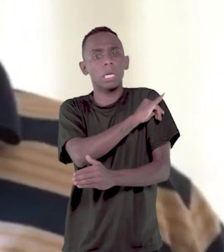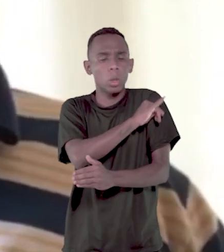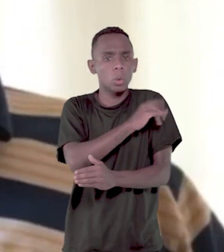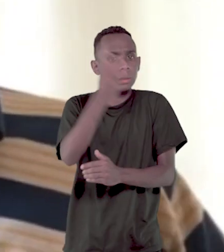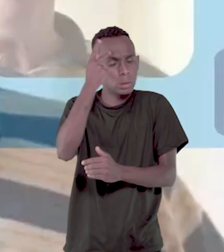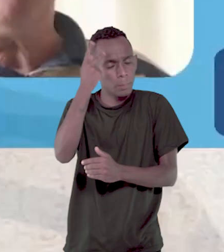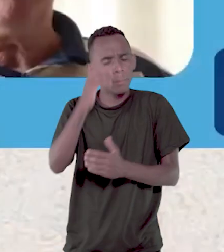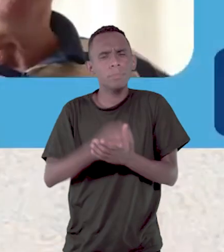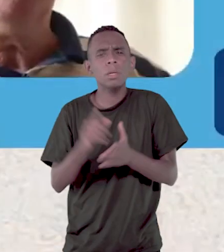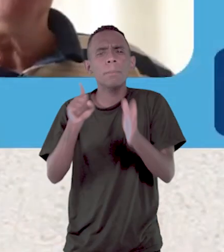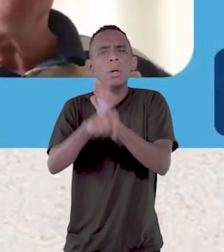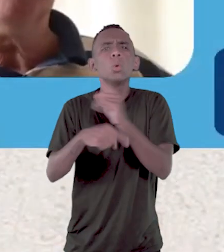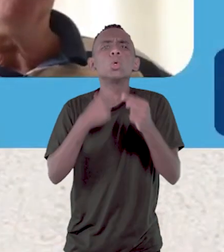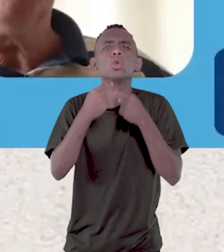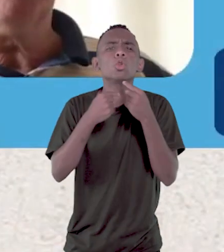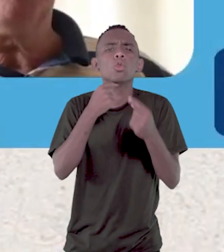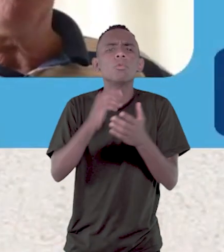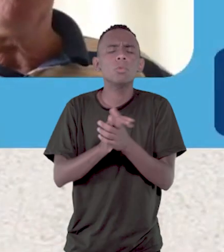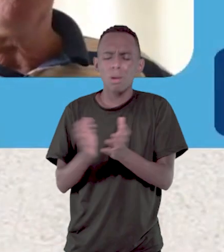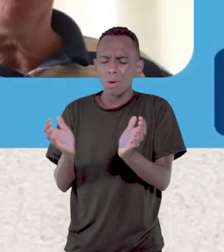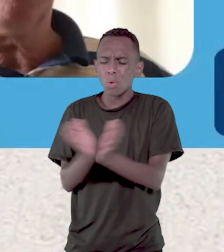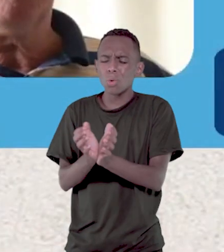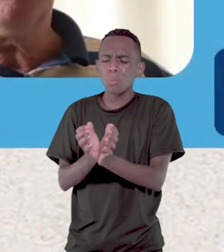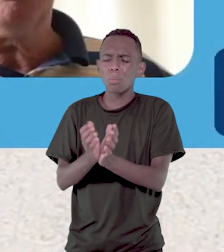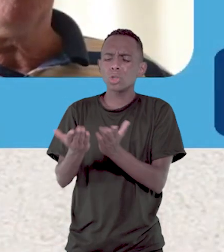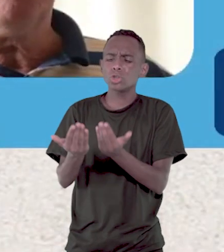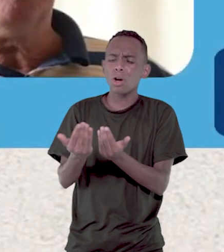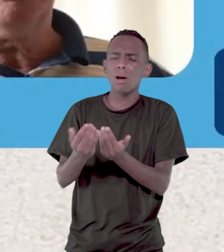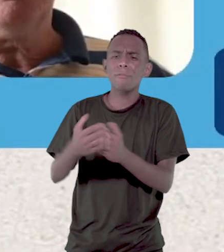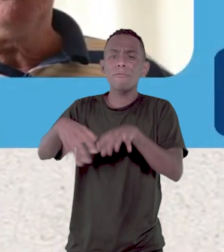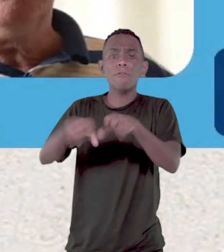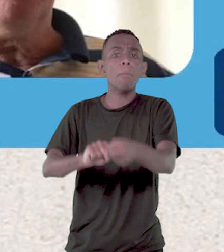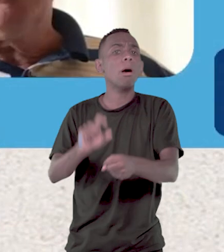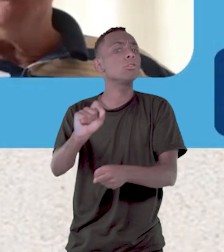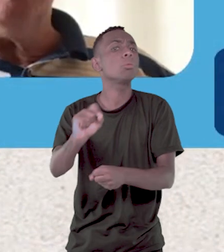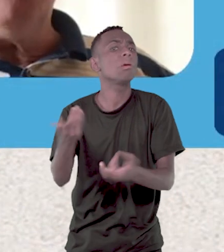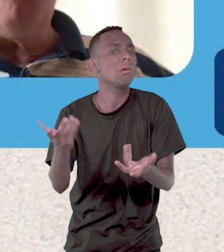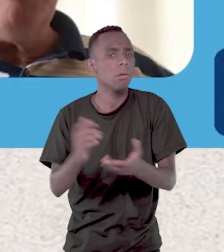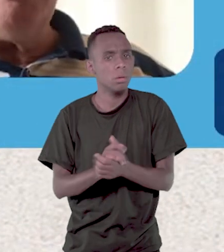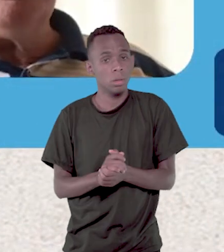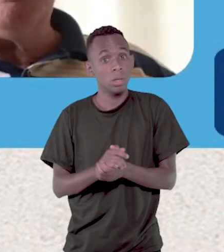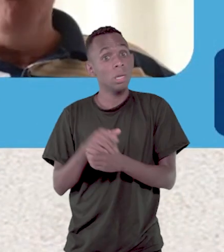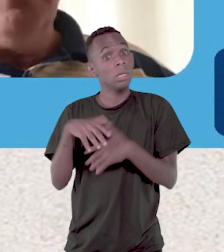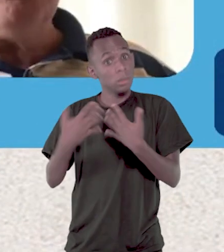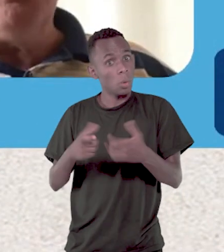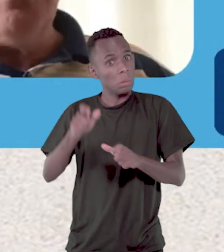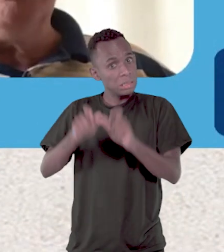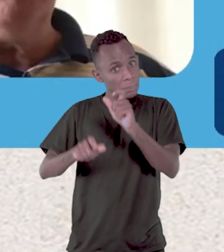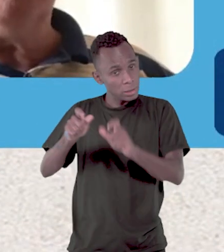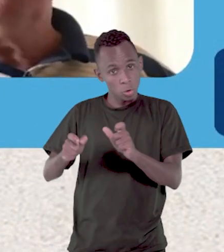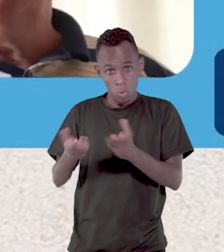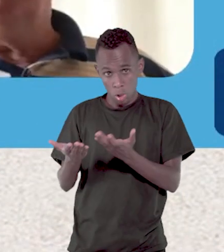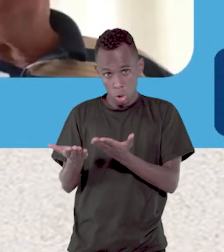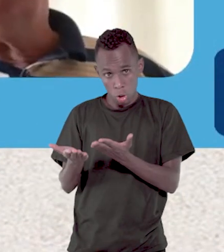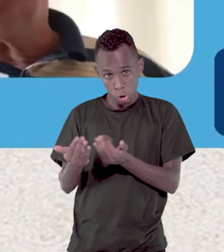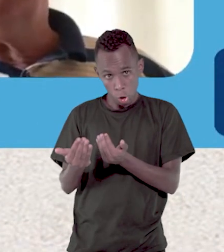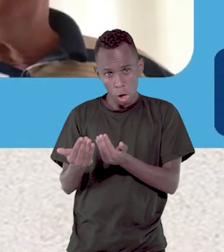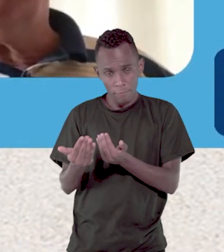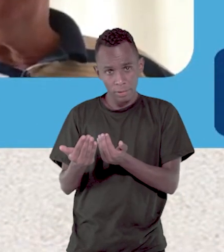eu vou dar uma paradinha e fazer a seguinte pergunta: qual era a formação dessas pessoas? Então, como eles eram muito